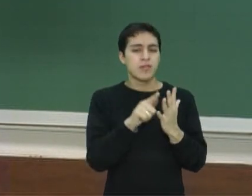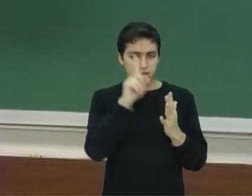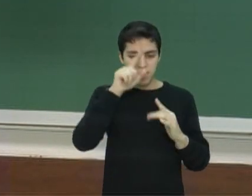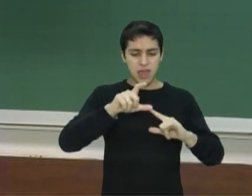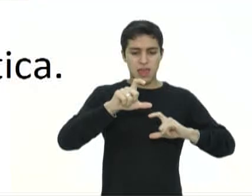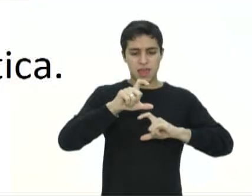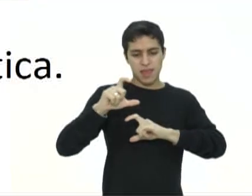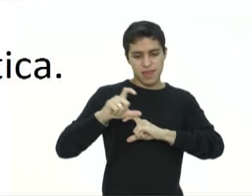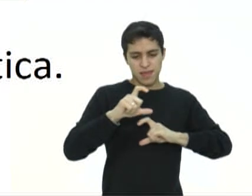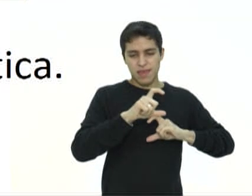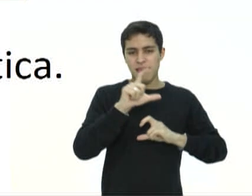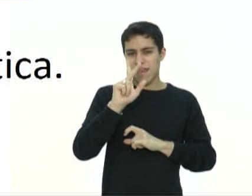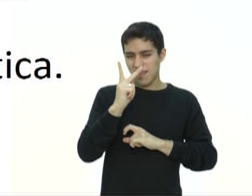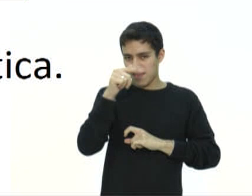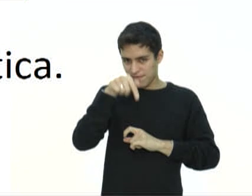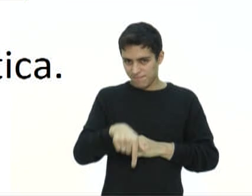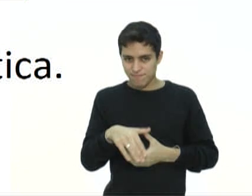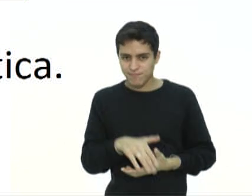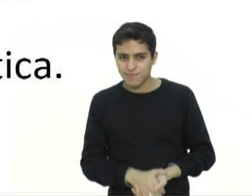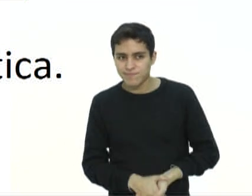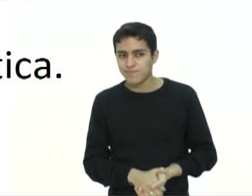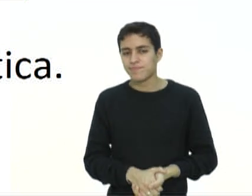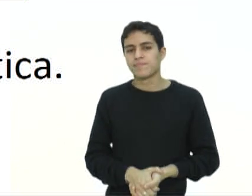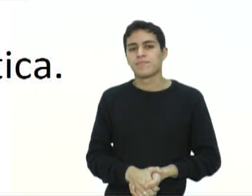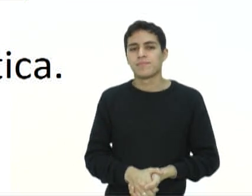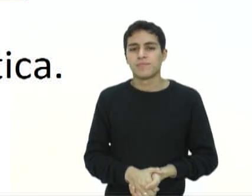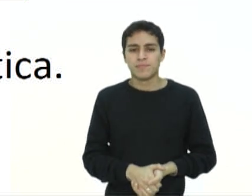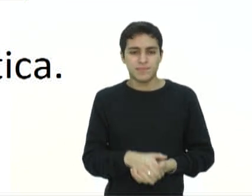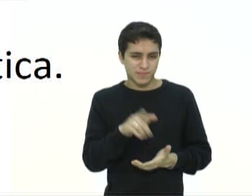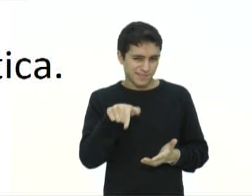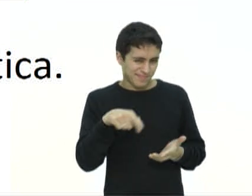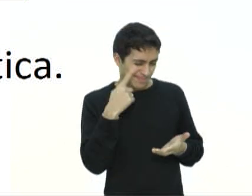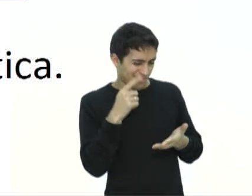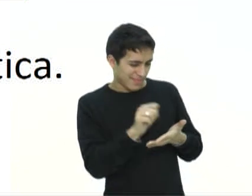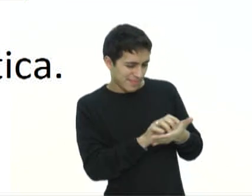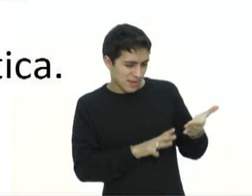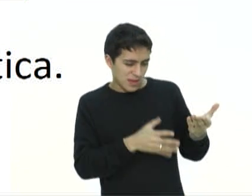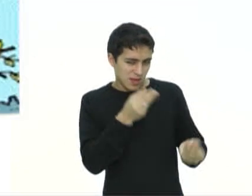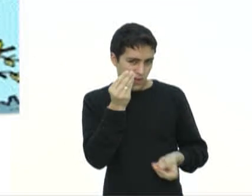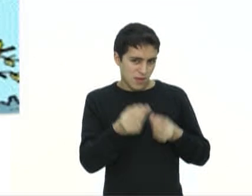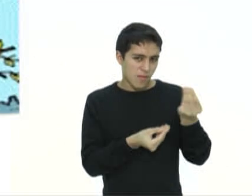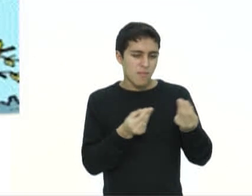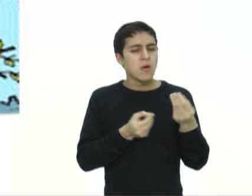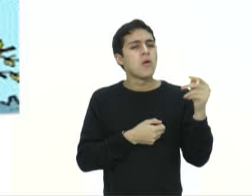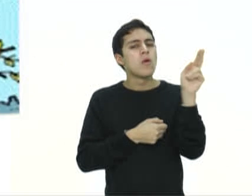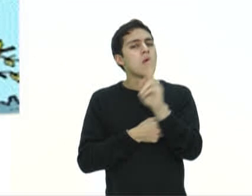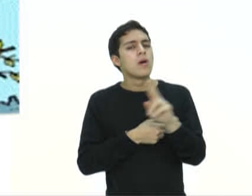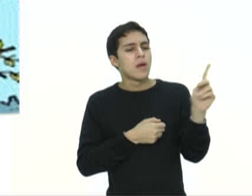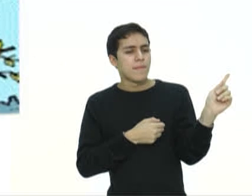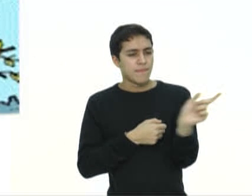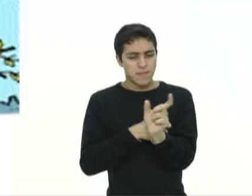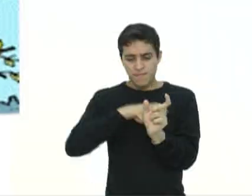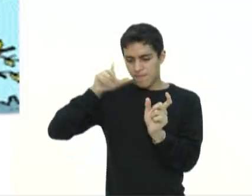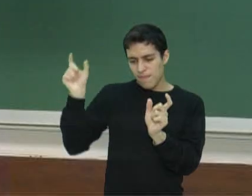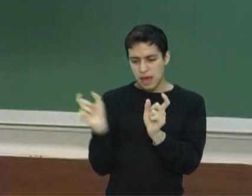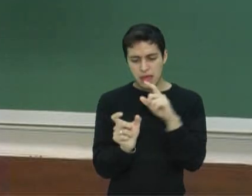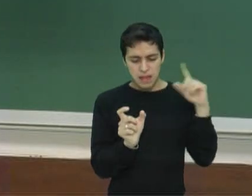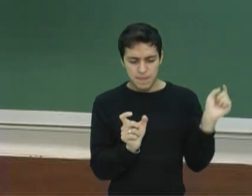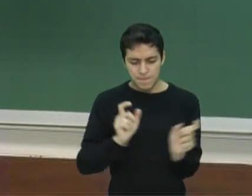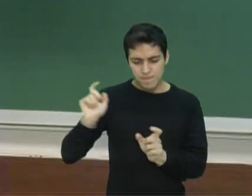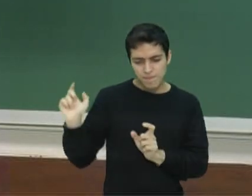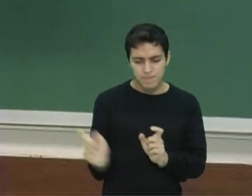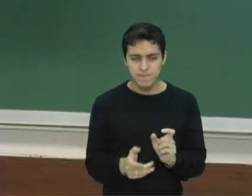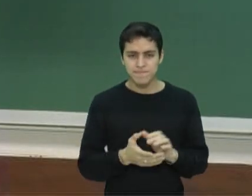o emprego das palavras polissêmicas. Vamos fazer atividades para ver o uso dessas palavras. A ler,